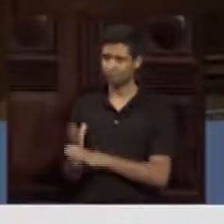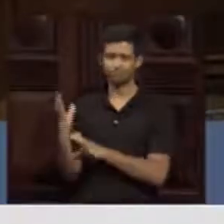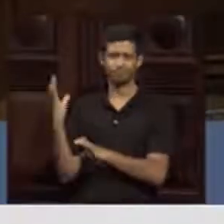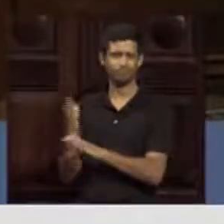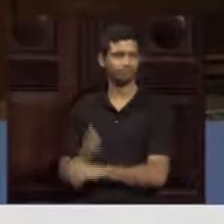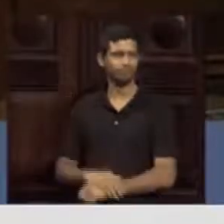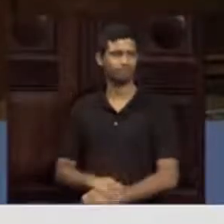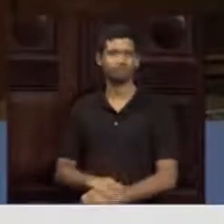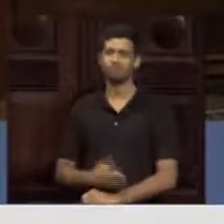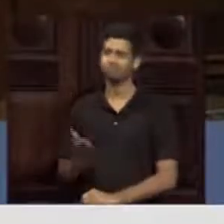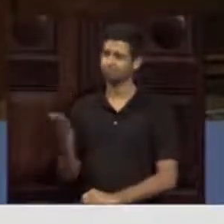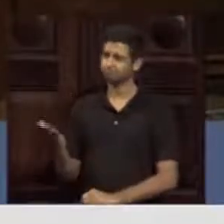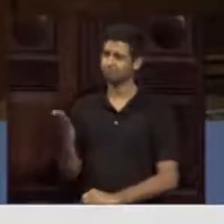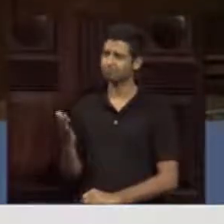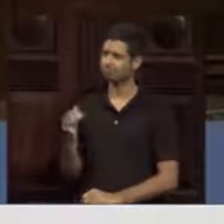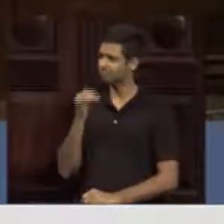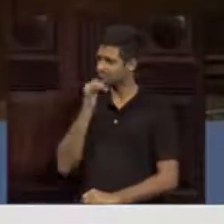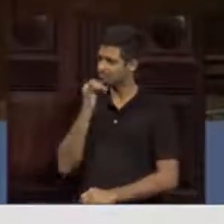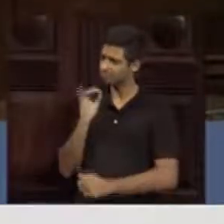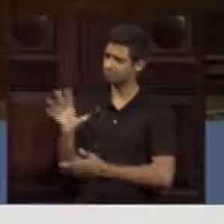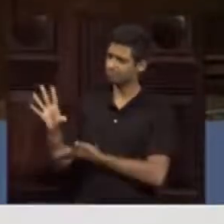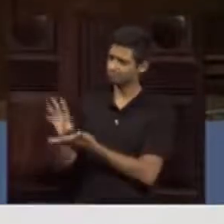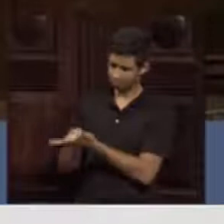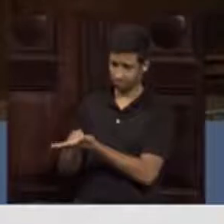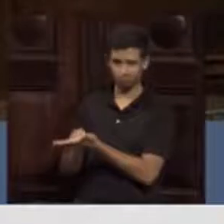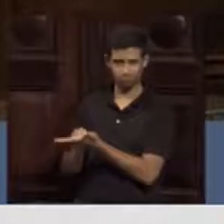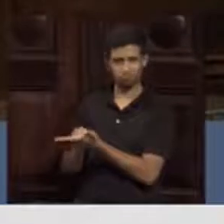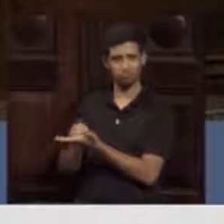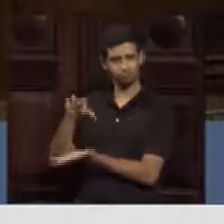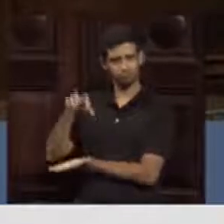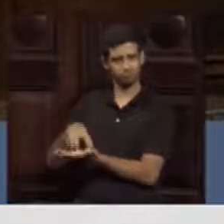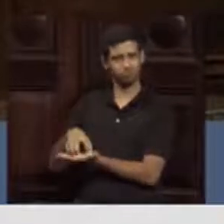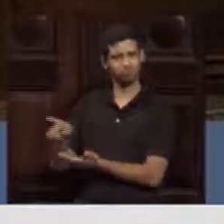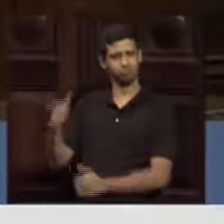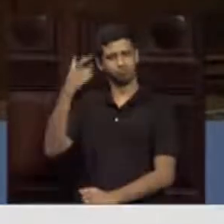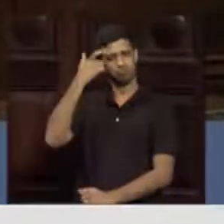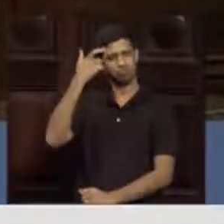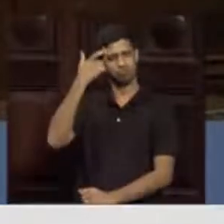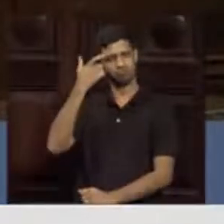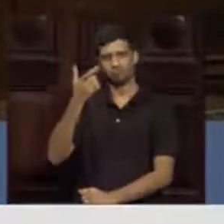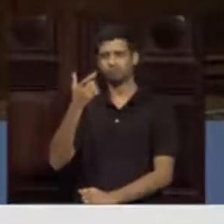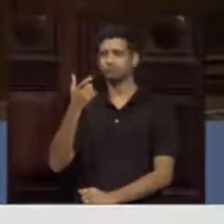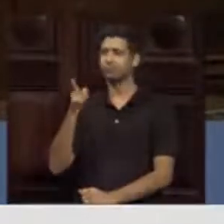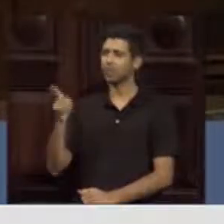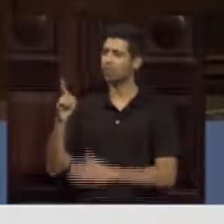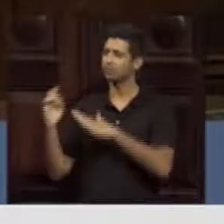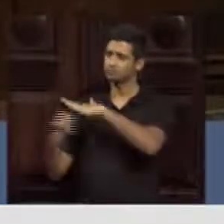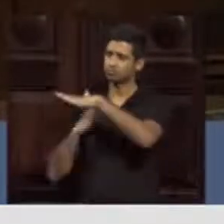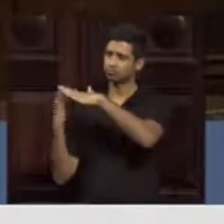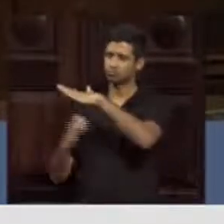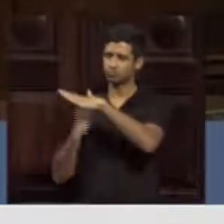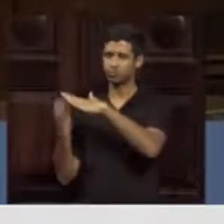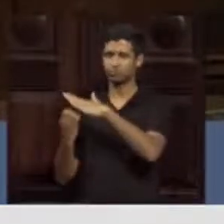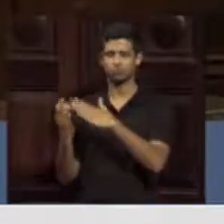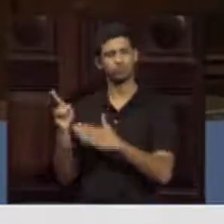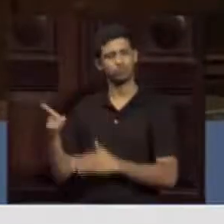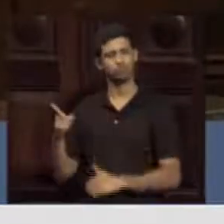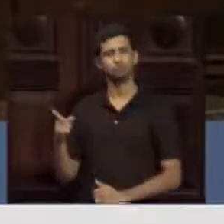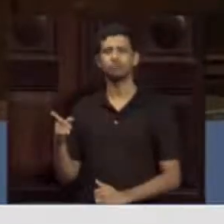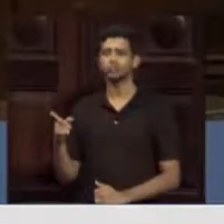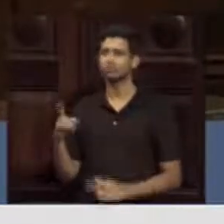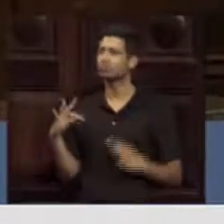nenhuma, era uma referência acadêmica nessa área, um pensador, um executivo com passagens